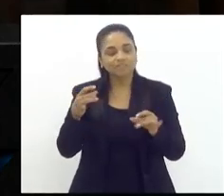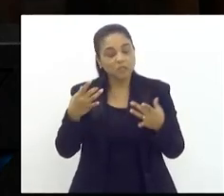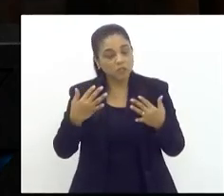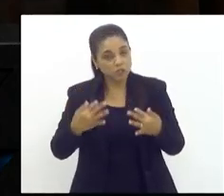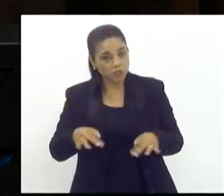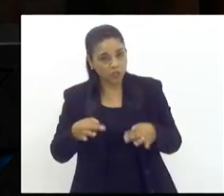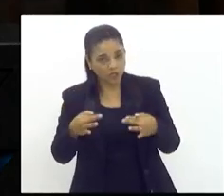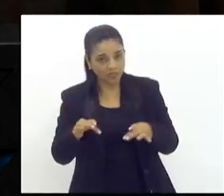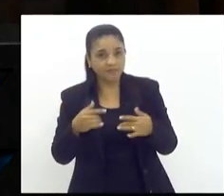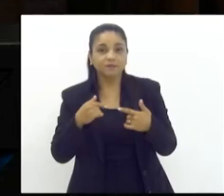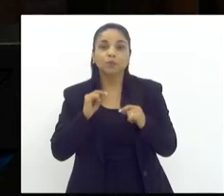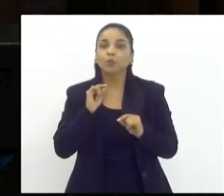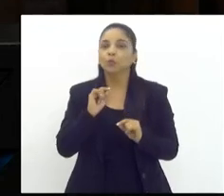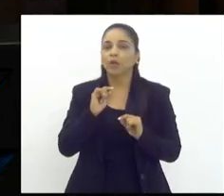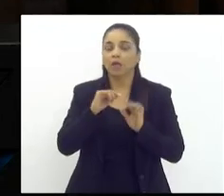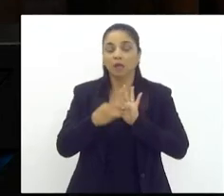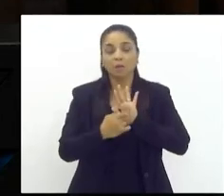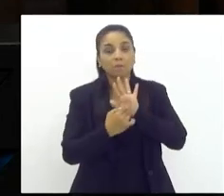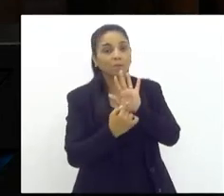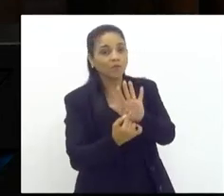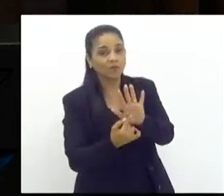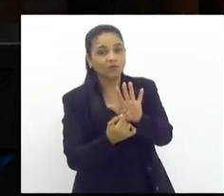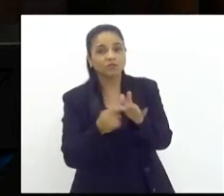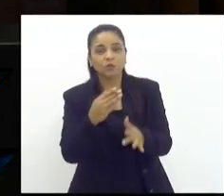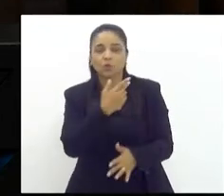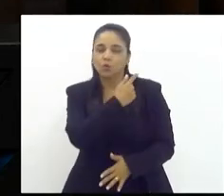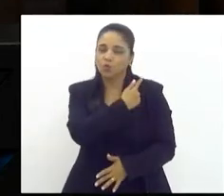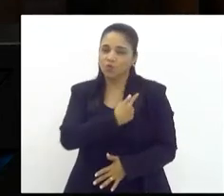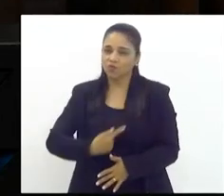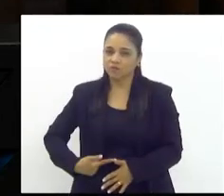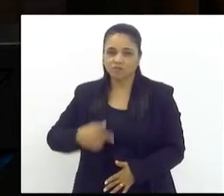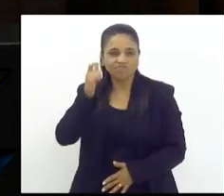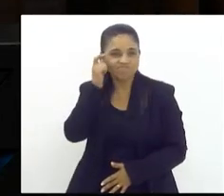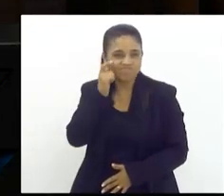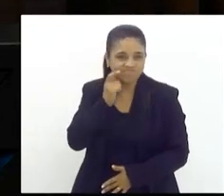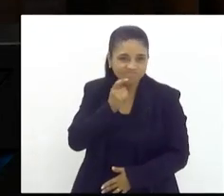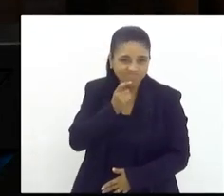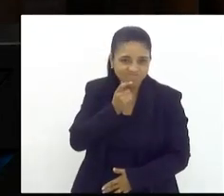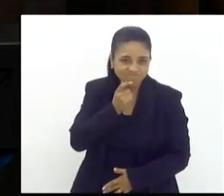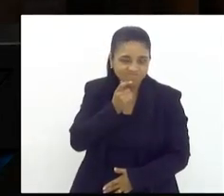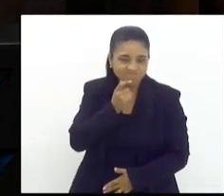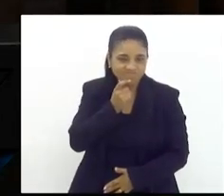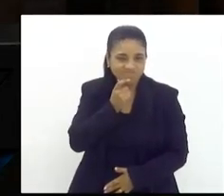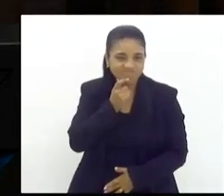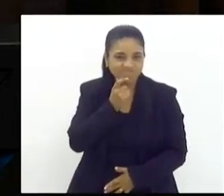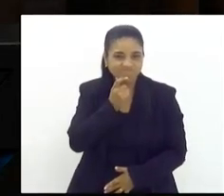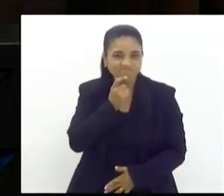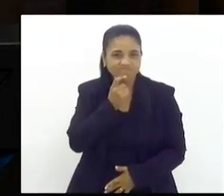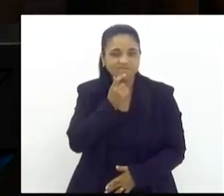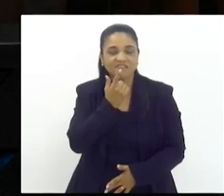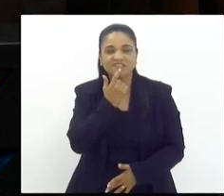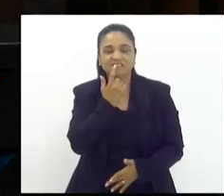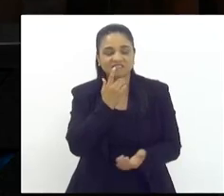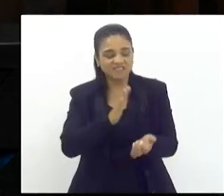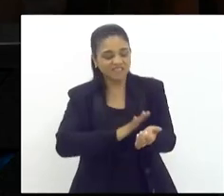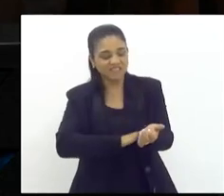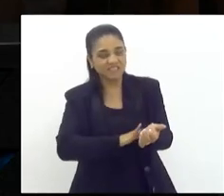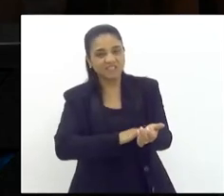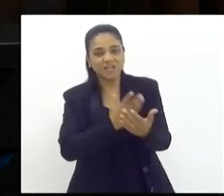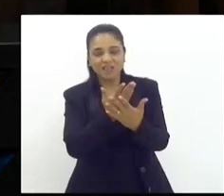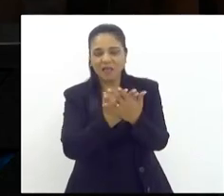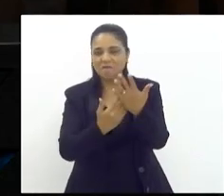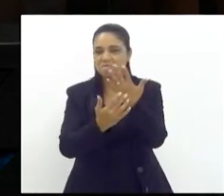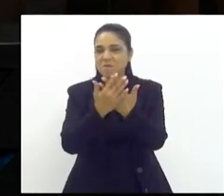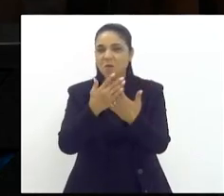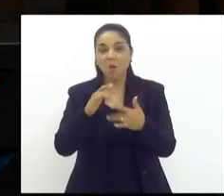e revela o quanto o governador Cláudio Castro tem sangue nas mãos e se orgulha disso